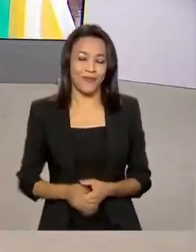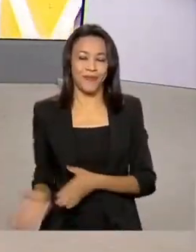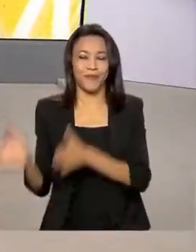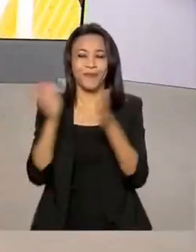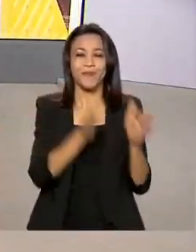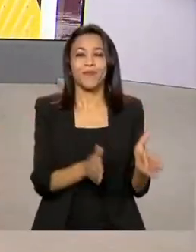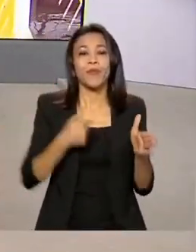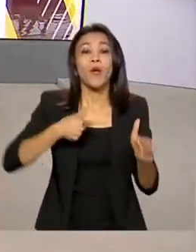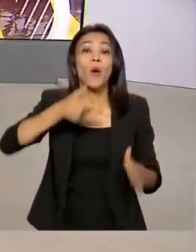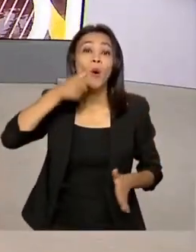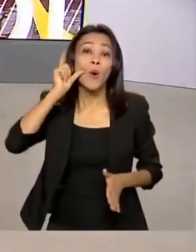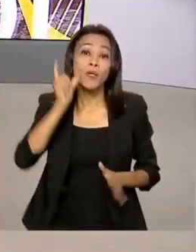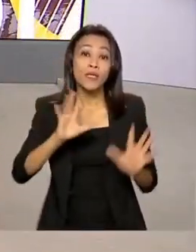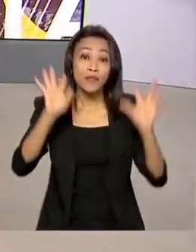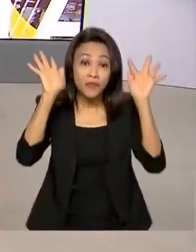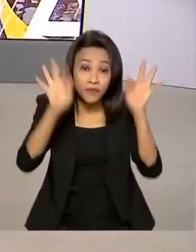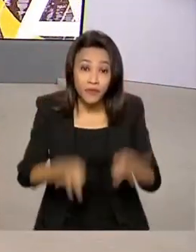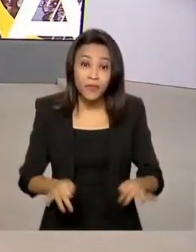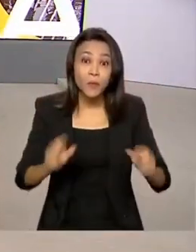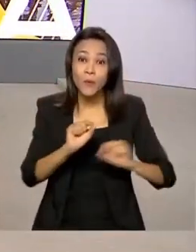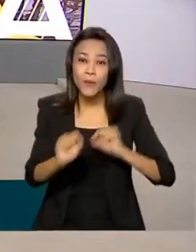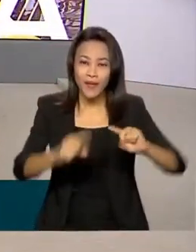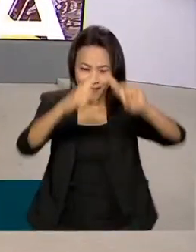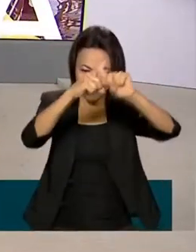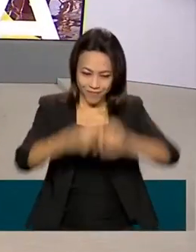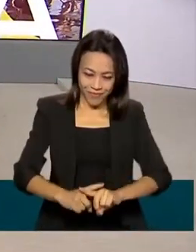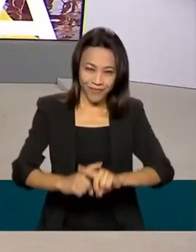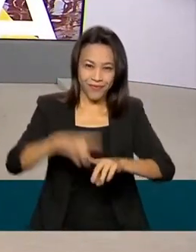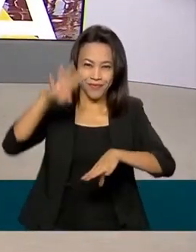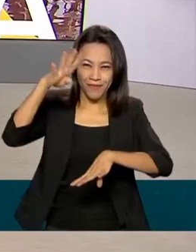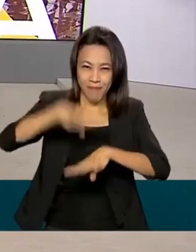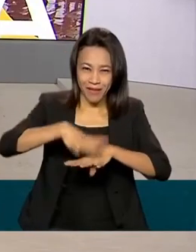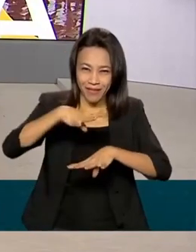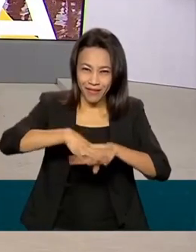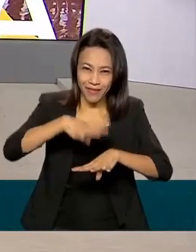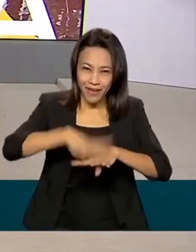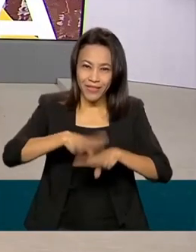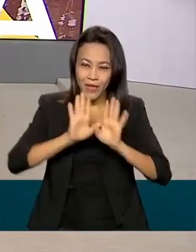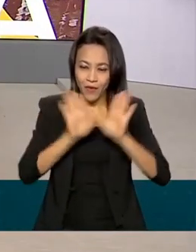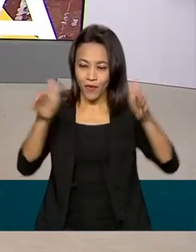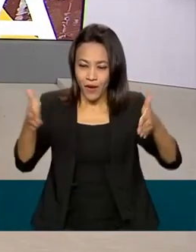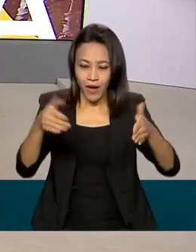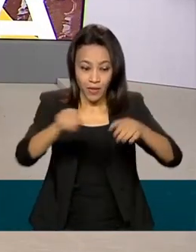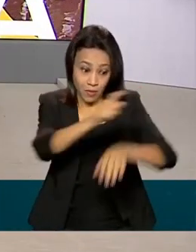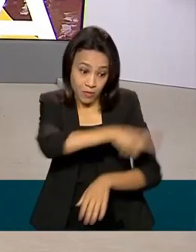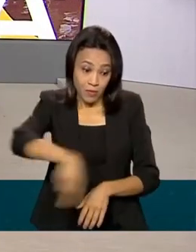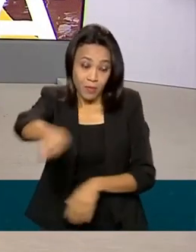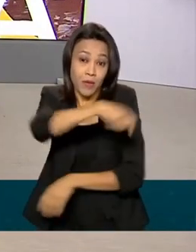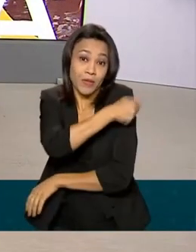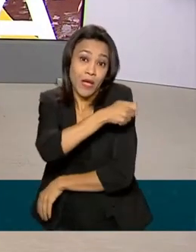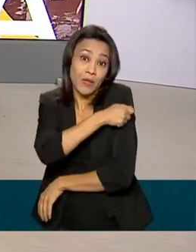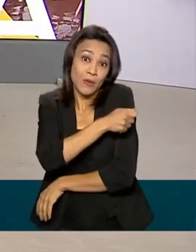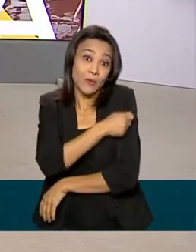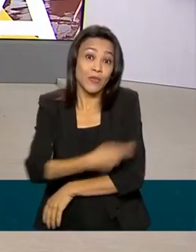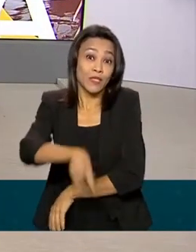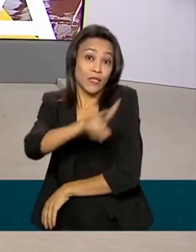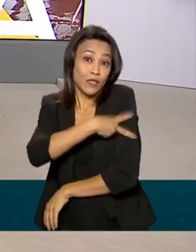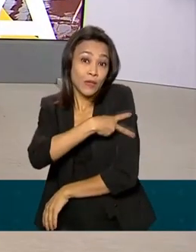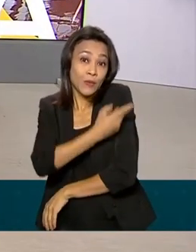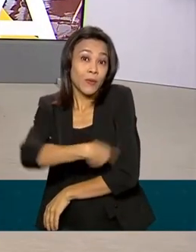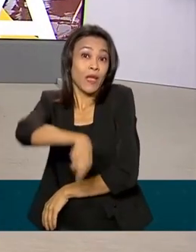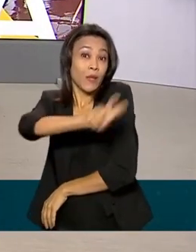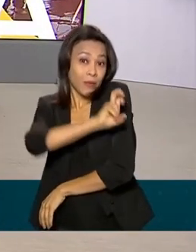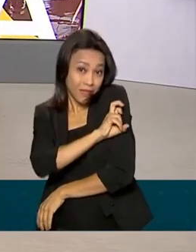Terminou ontem a primeira Olimpíada Mirim de Matemática, voltada para alunos do segundo ao quinto ano